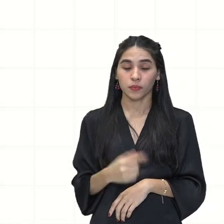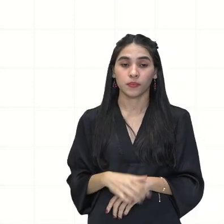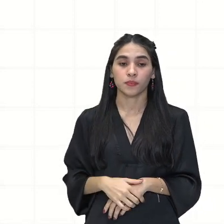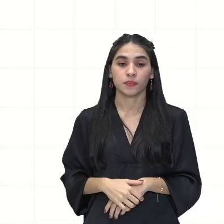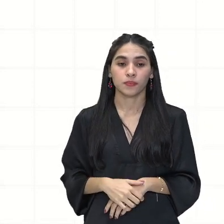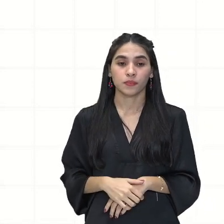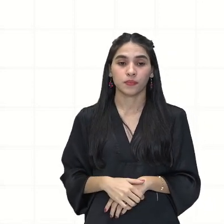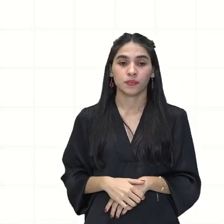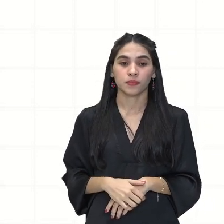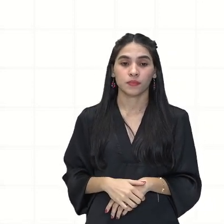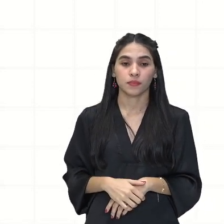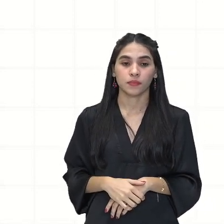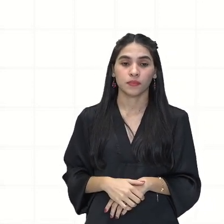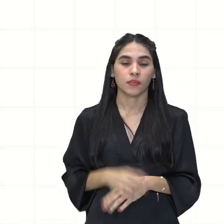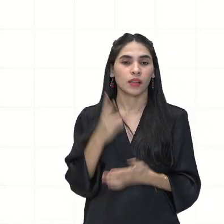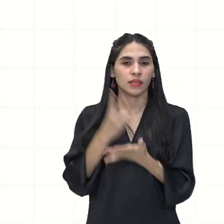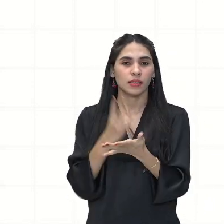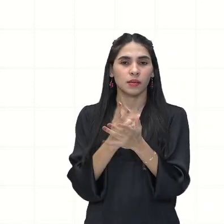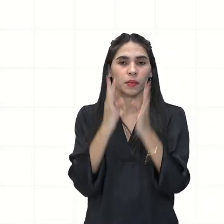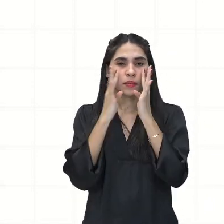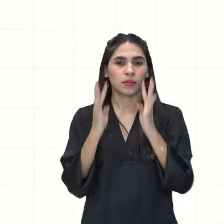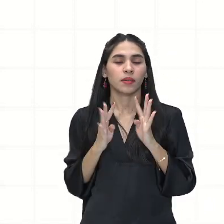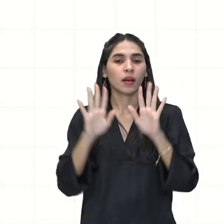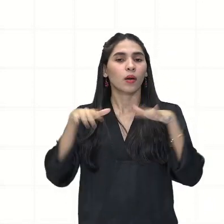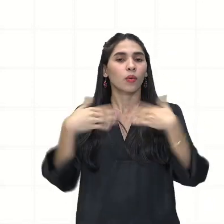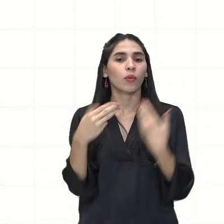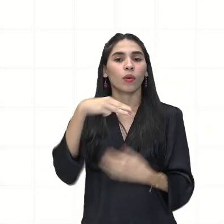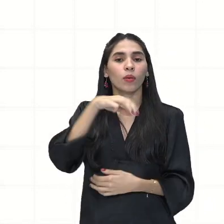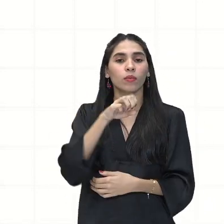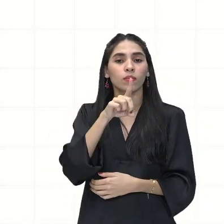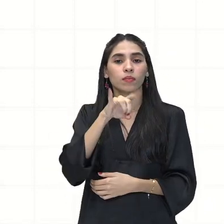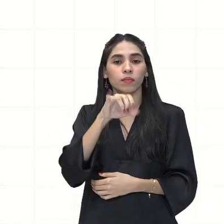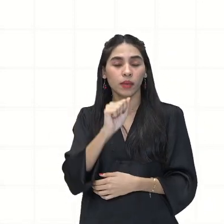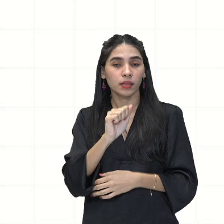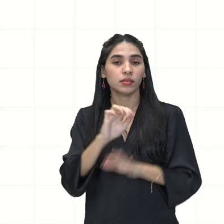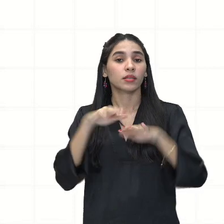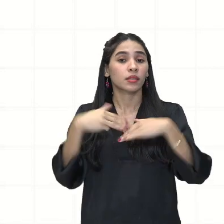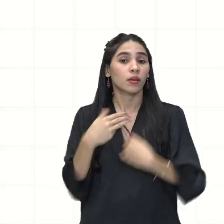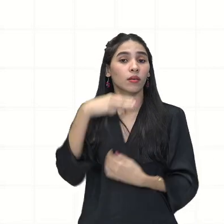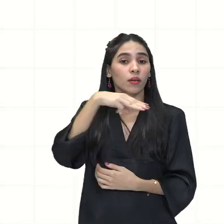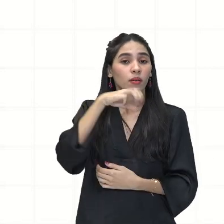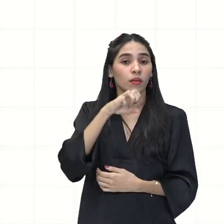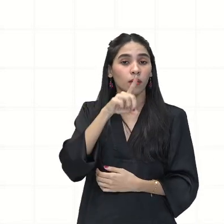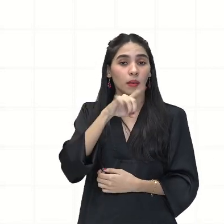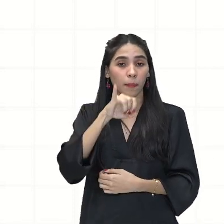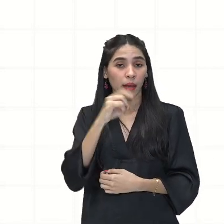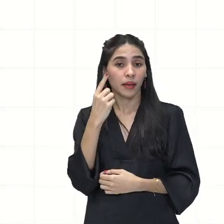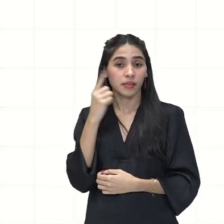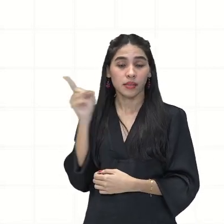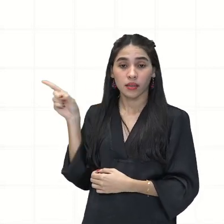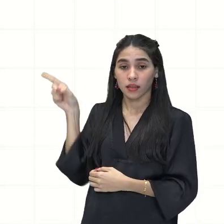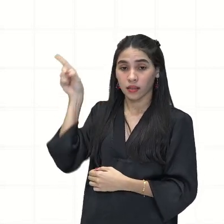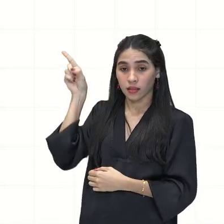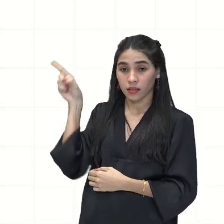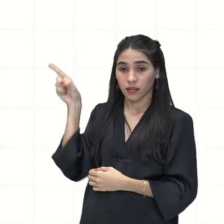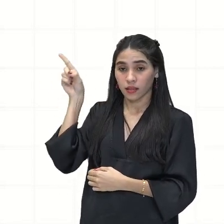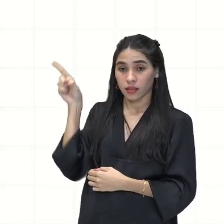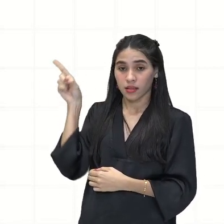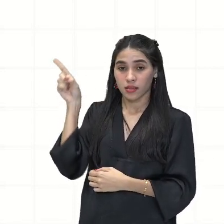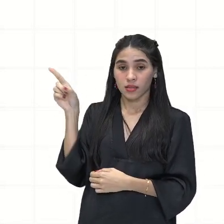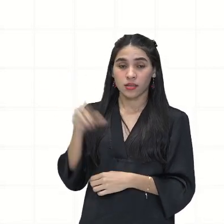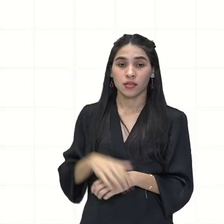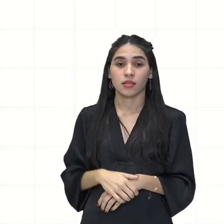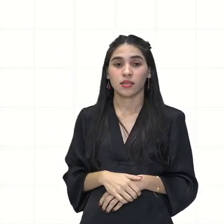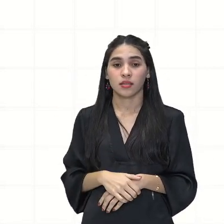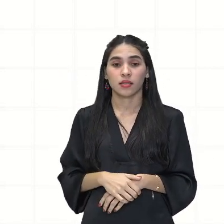6,91, certo? Sempre observar qual foi a média. A média aqui, olha, a média,